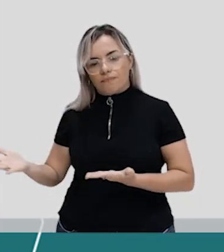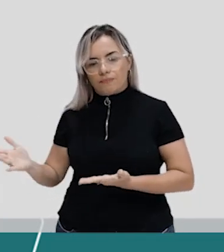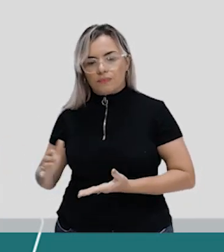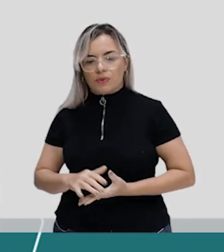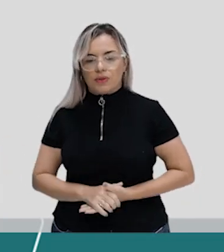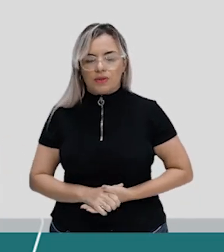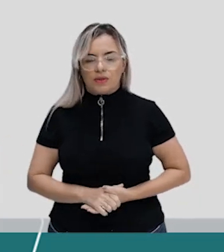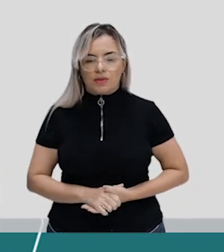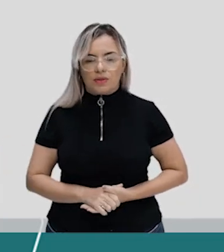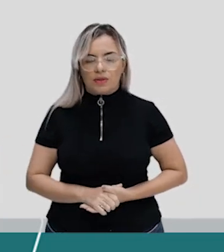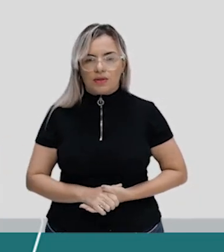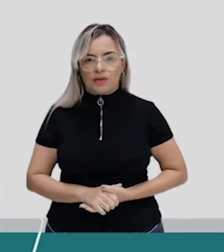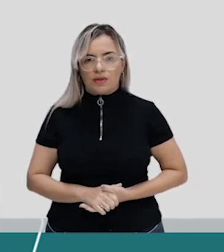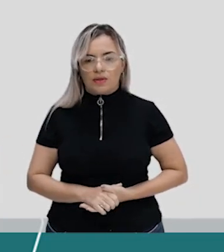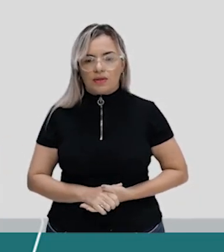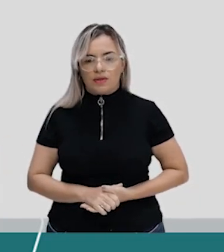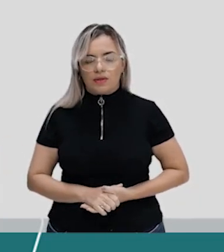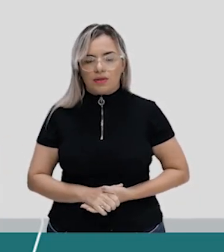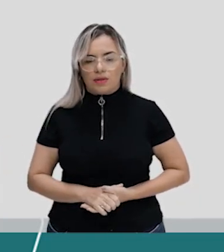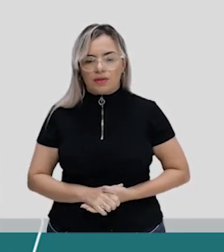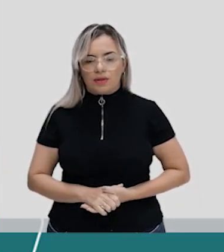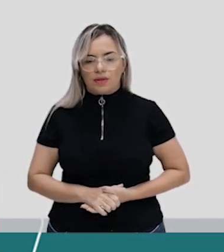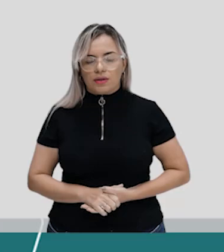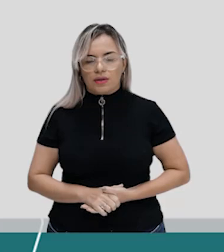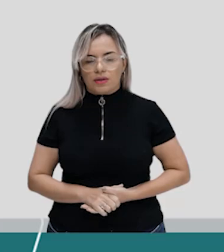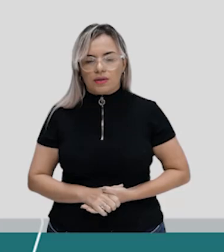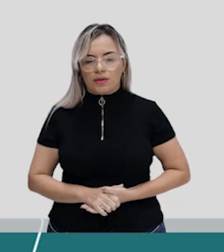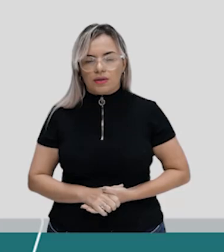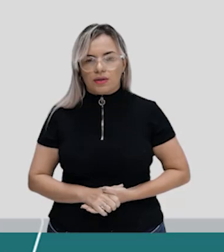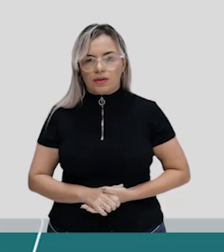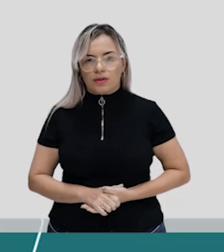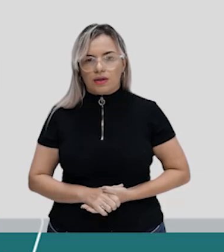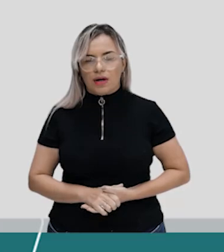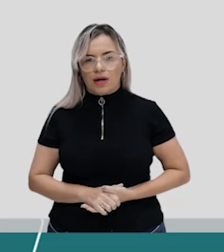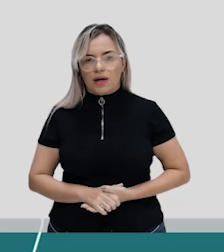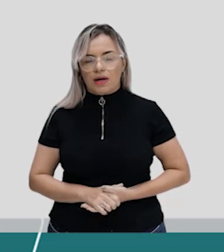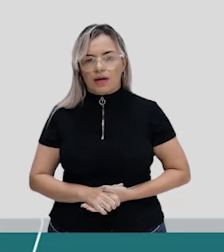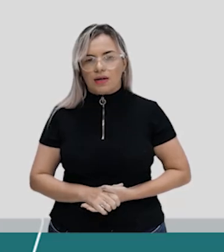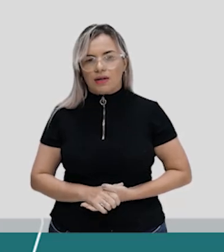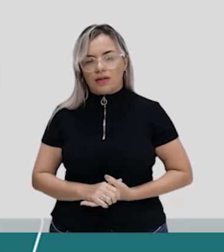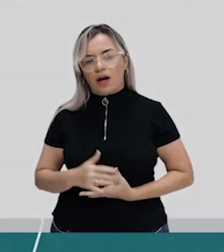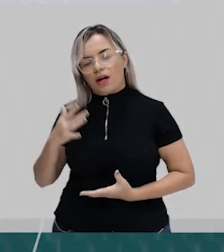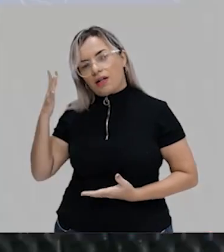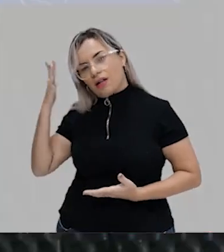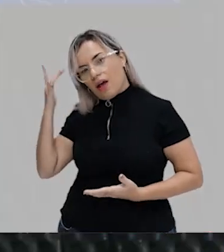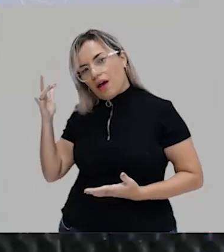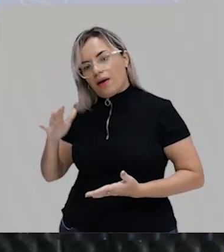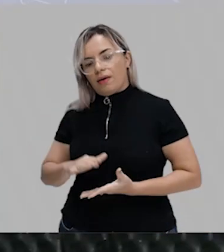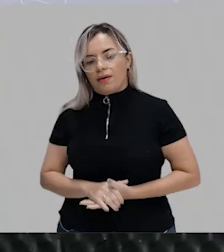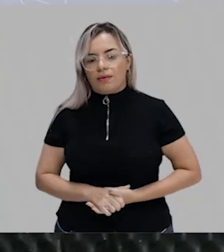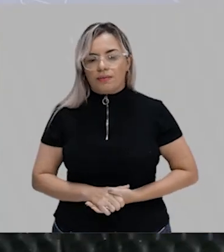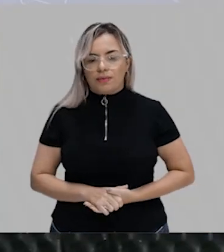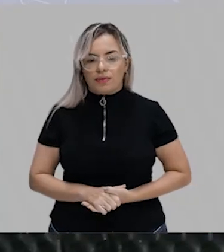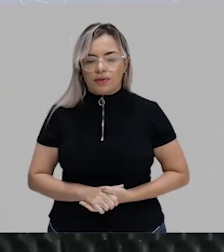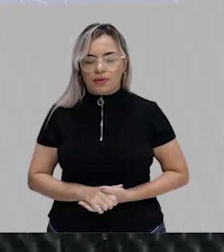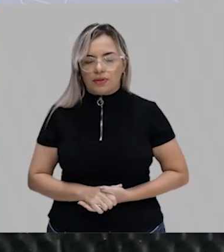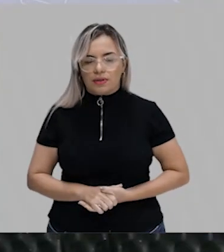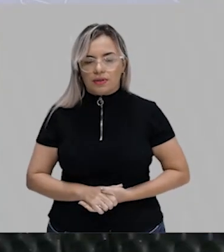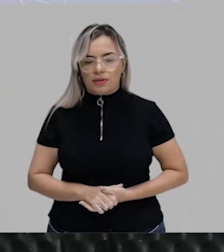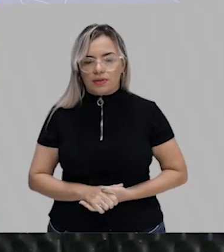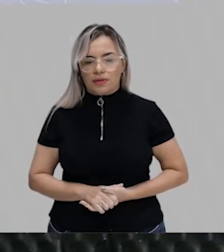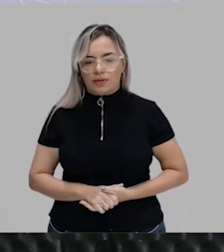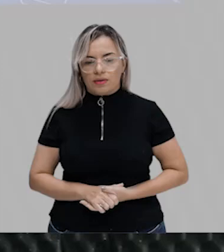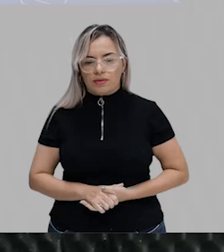tarde, que é até mais tarde, hasta mañana, até amanhã, hasta la